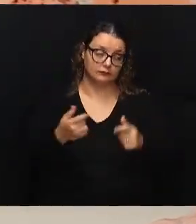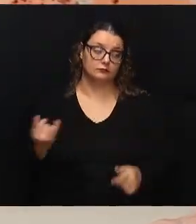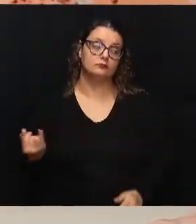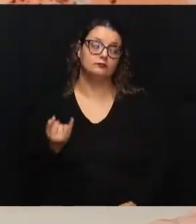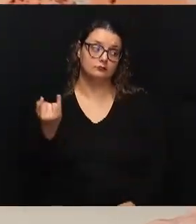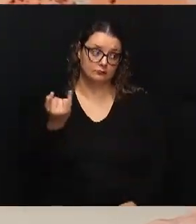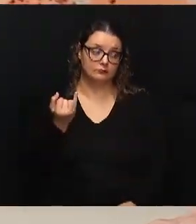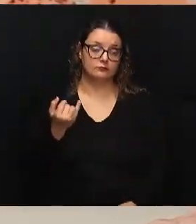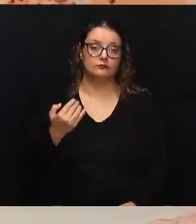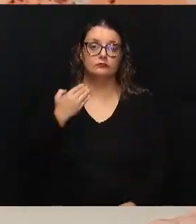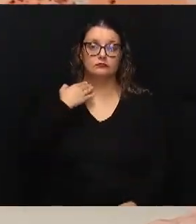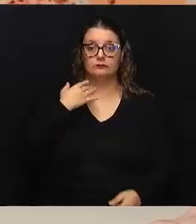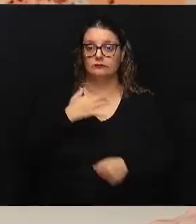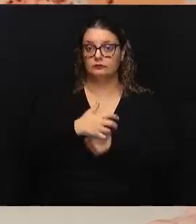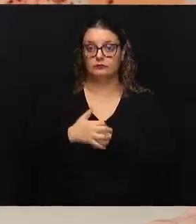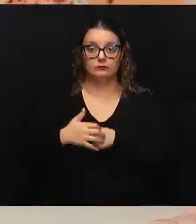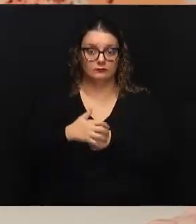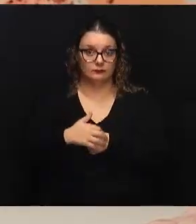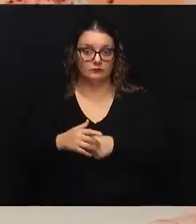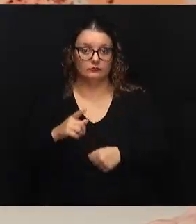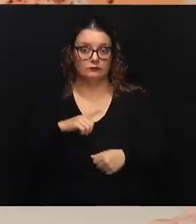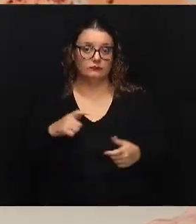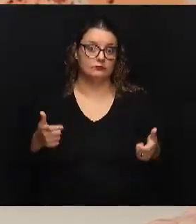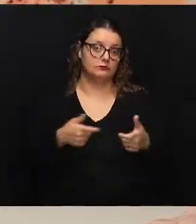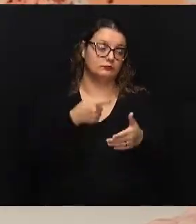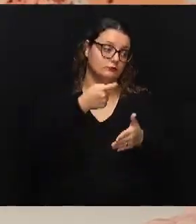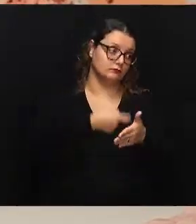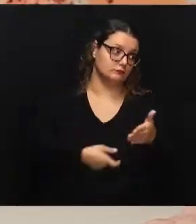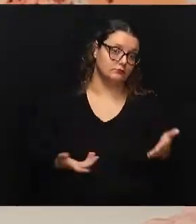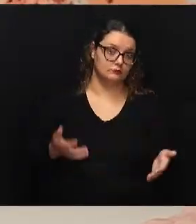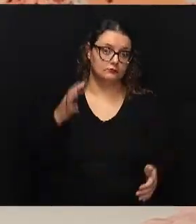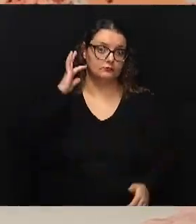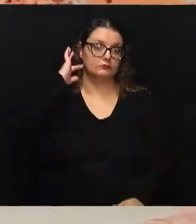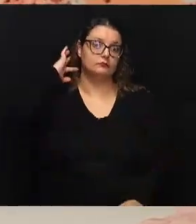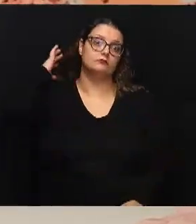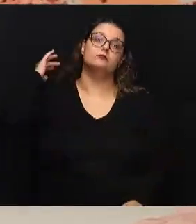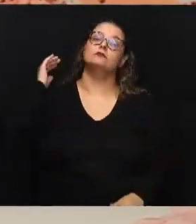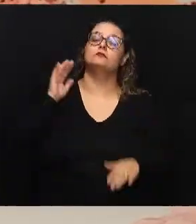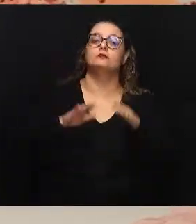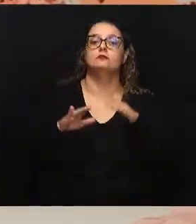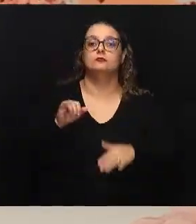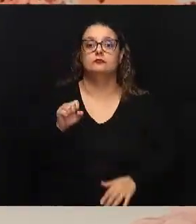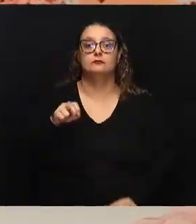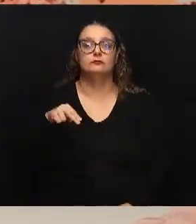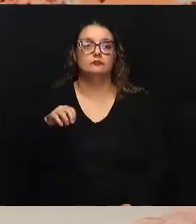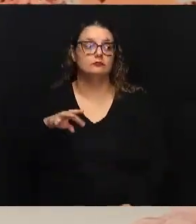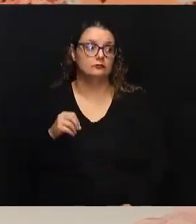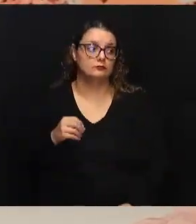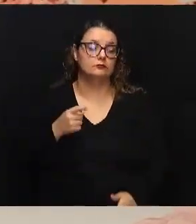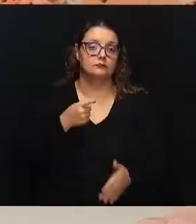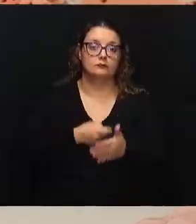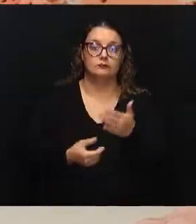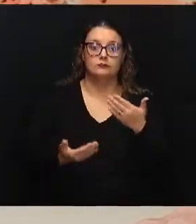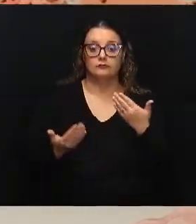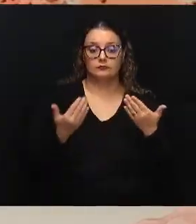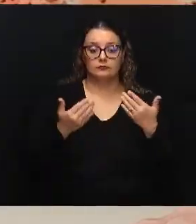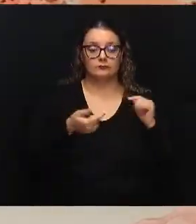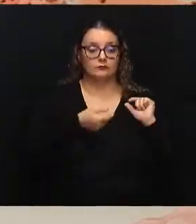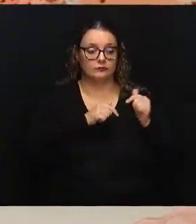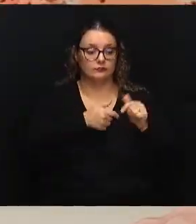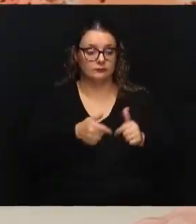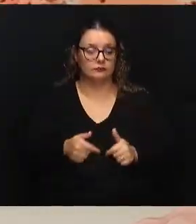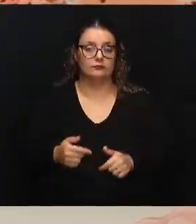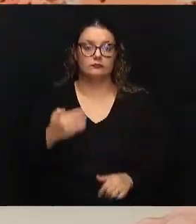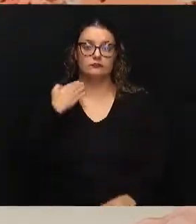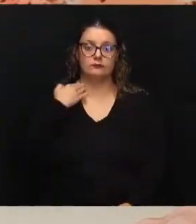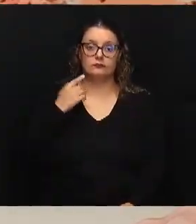de bancos digitais, que tem menos taxas do que, ou às vezes até isentos de taxas do que comparado com os bancos tradicionais. Então, você